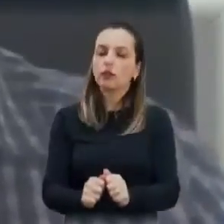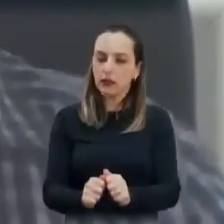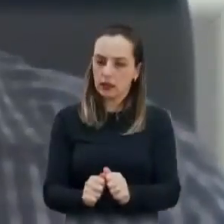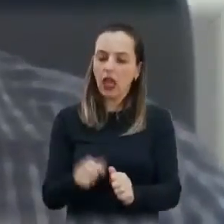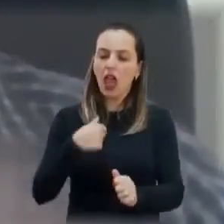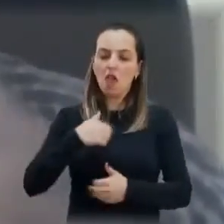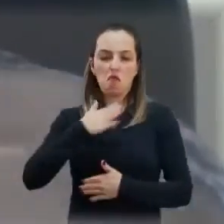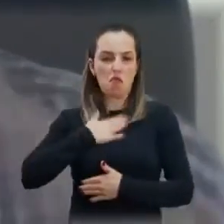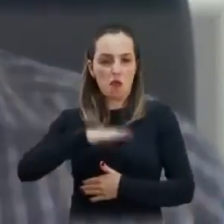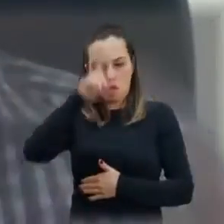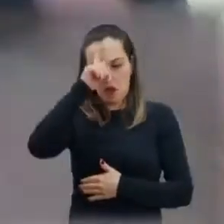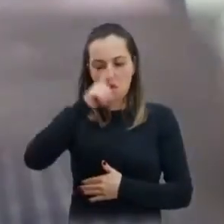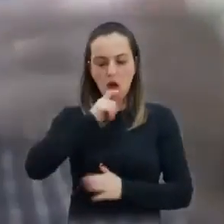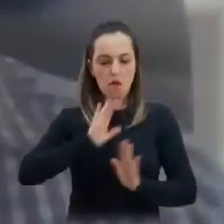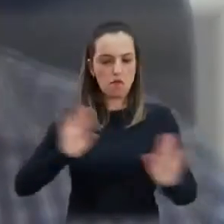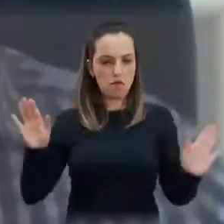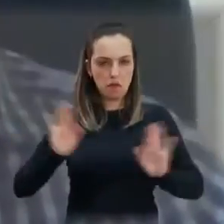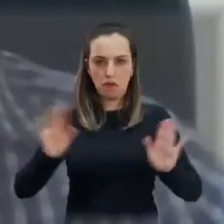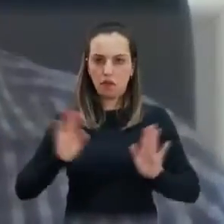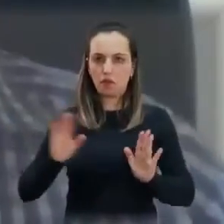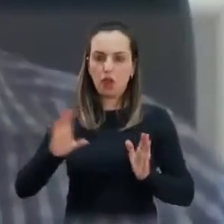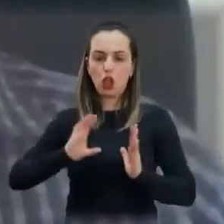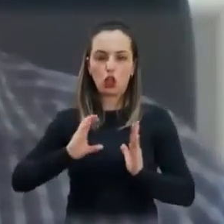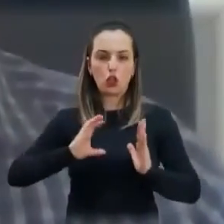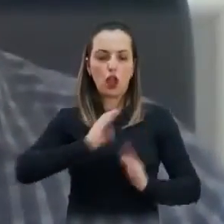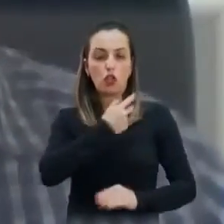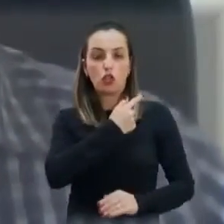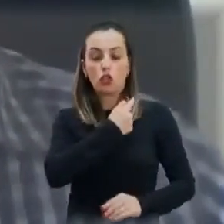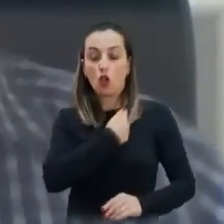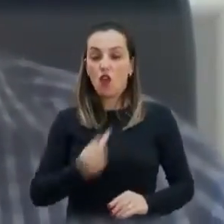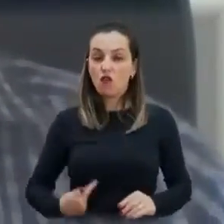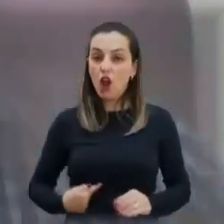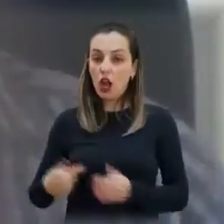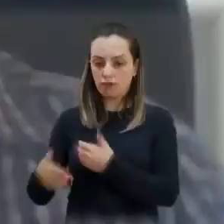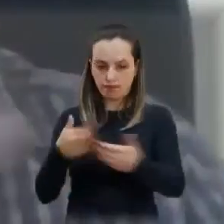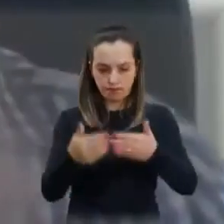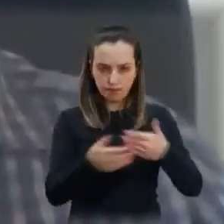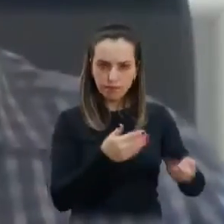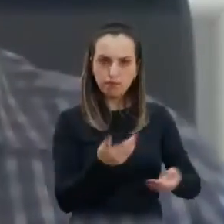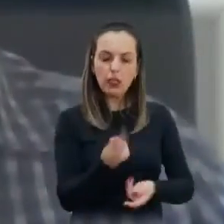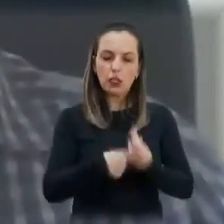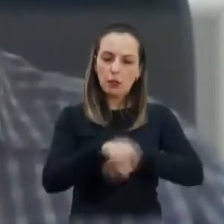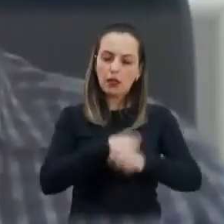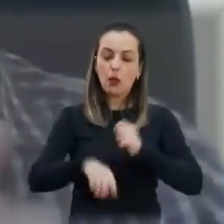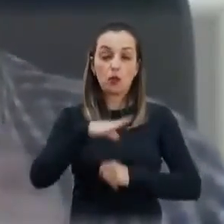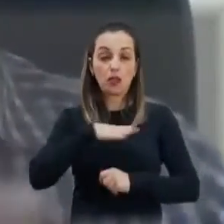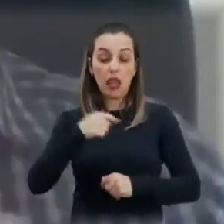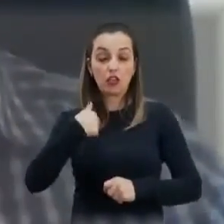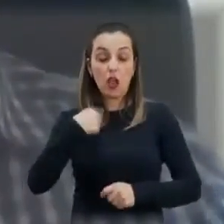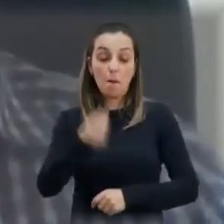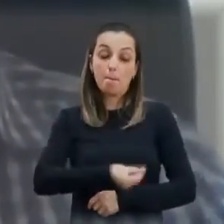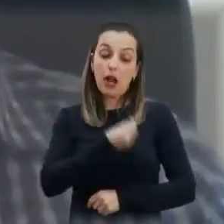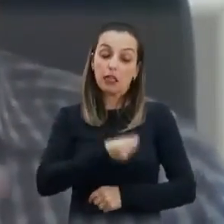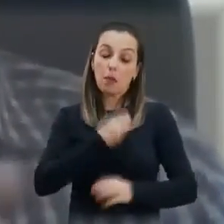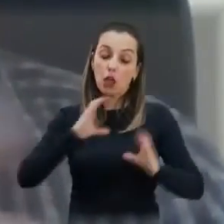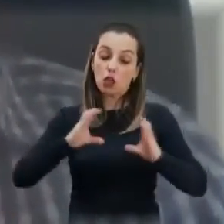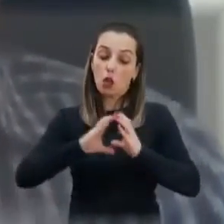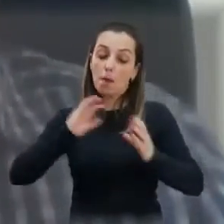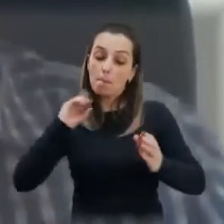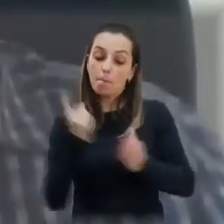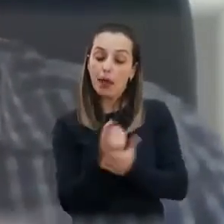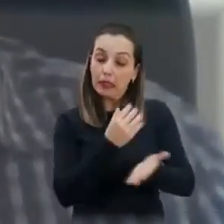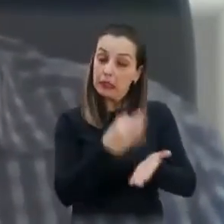muita tranquilidade, embora seja qualquer governo que esteja no gestor público, sempre estarei participando com muita tranquilidade e